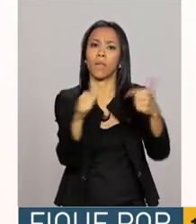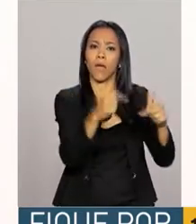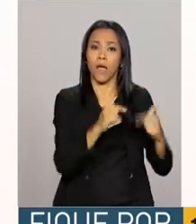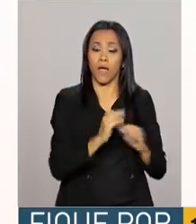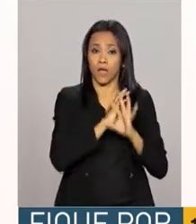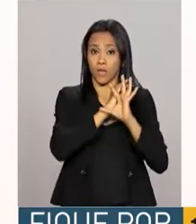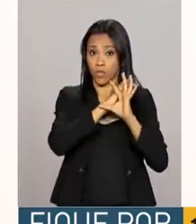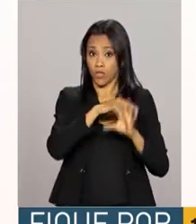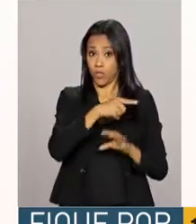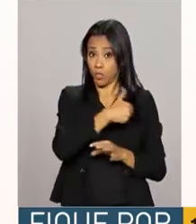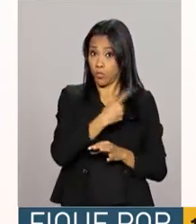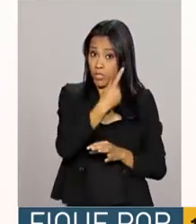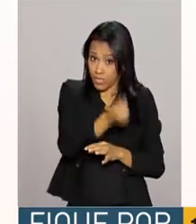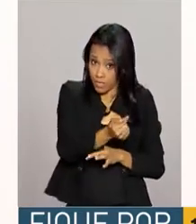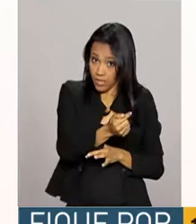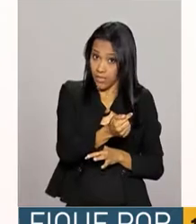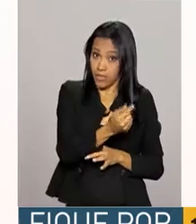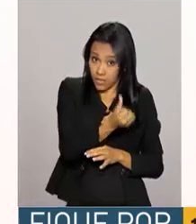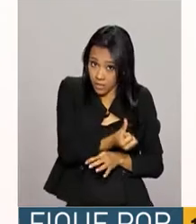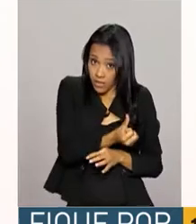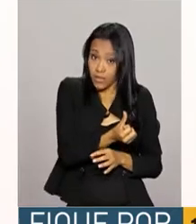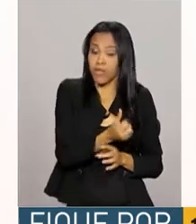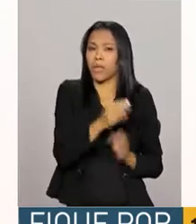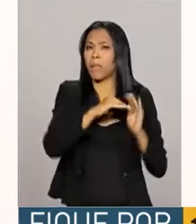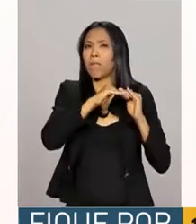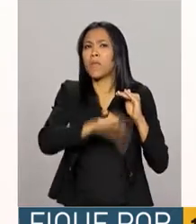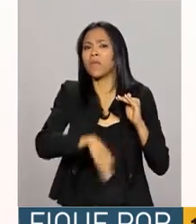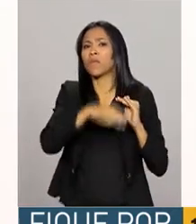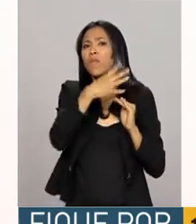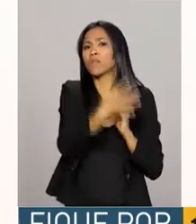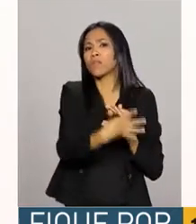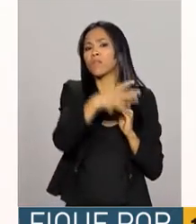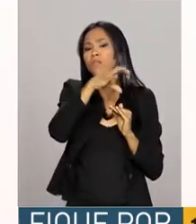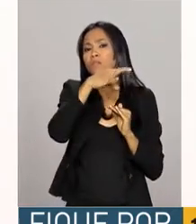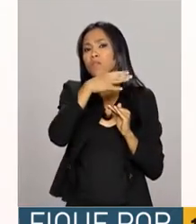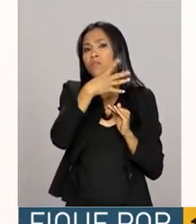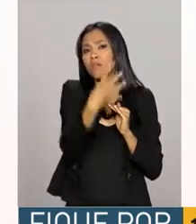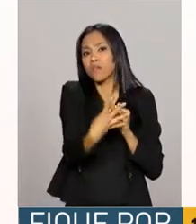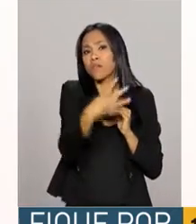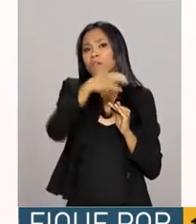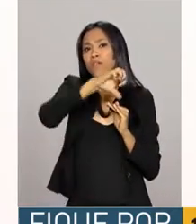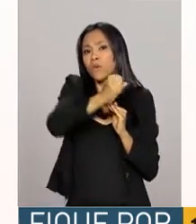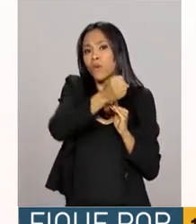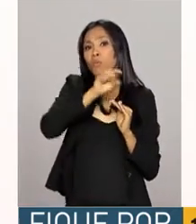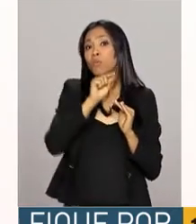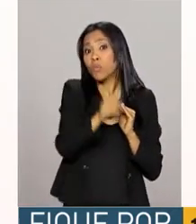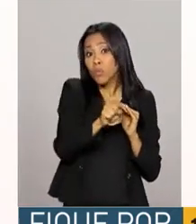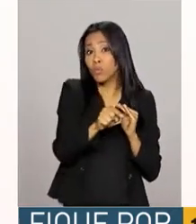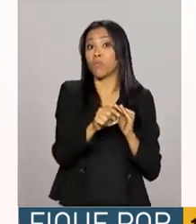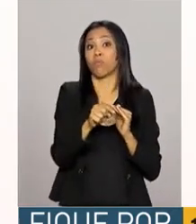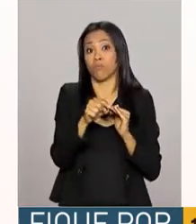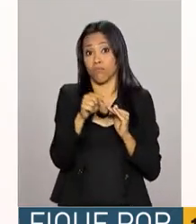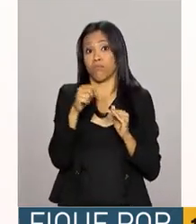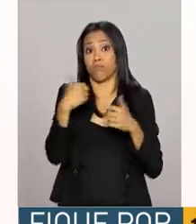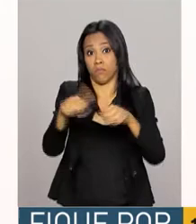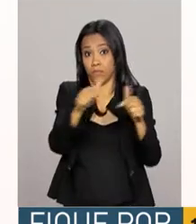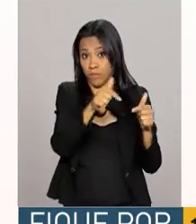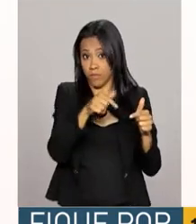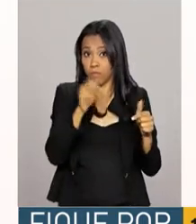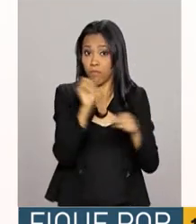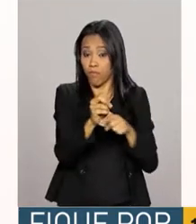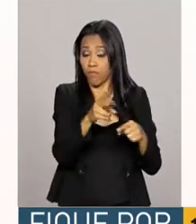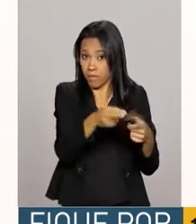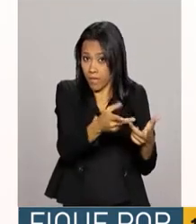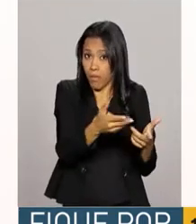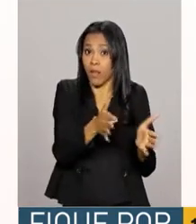a maio de 2016 era menos 448 mil postos de trabalho no acumulado de janeiro